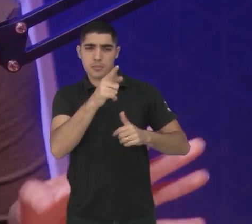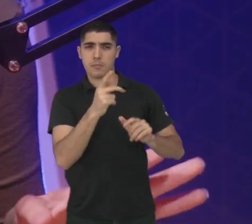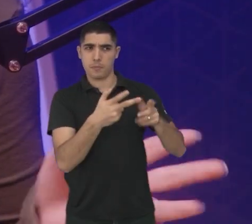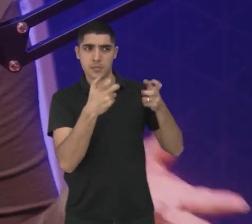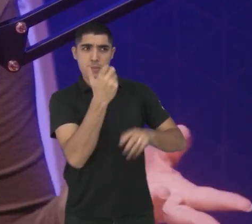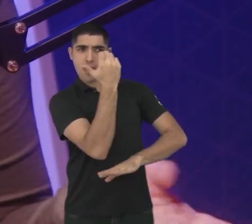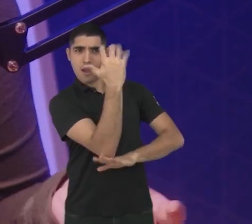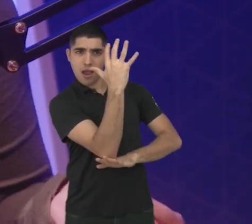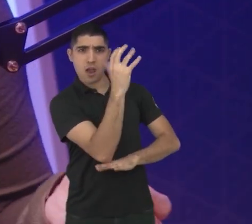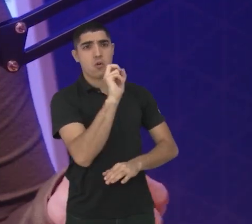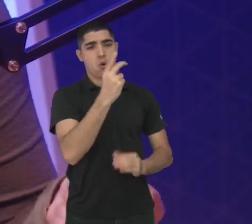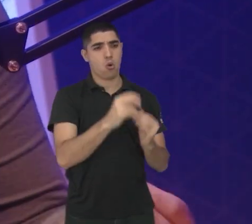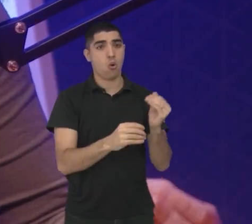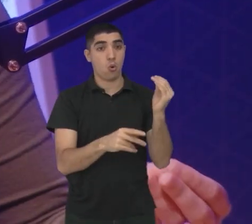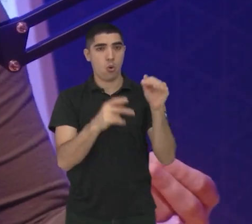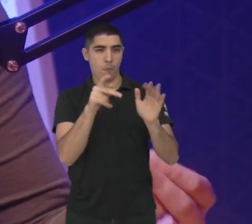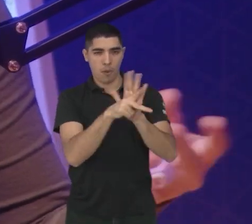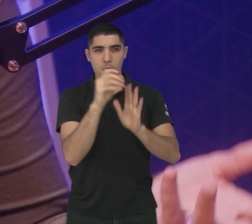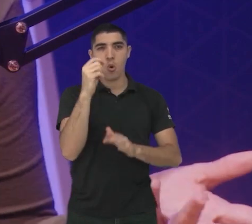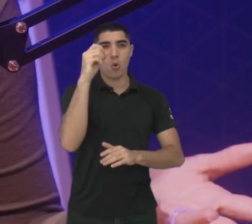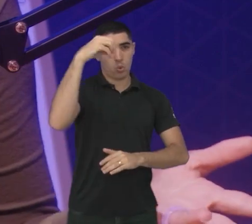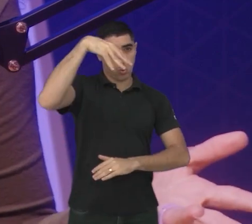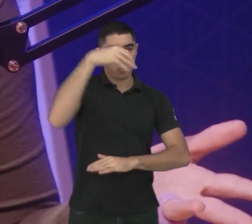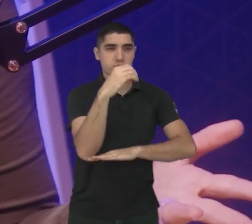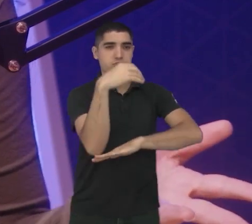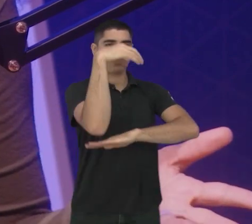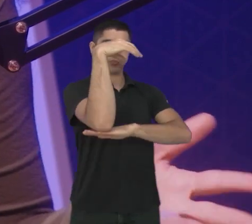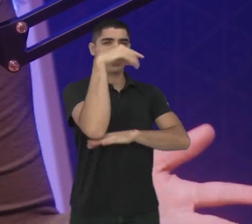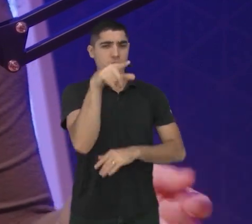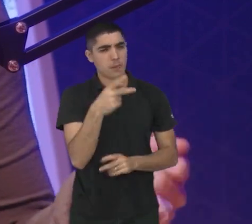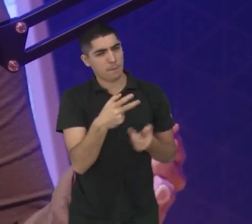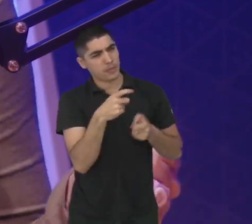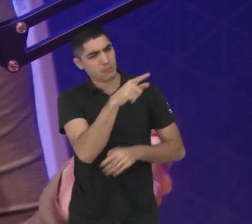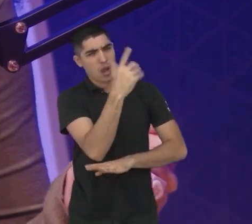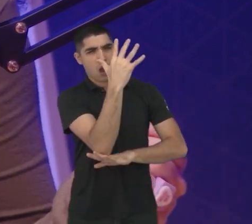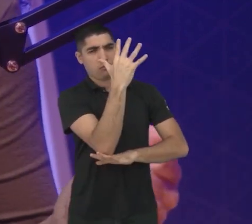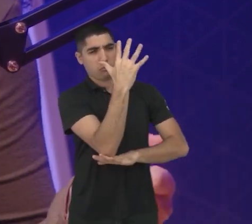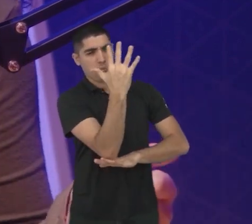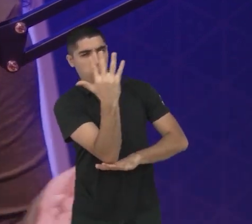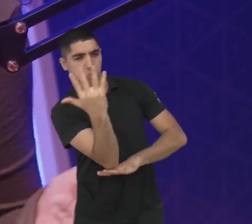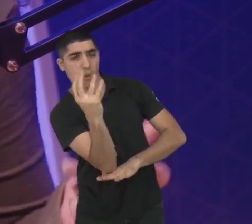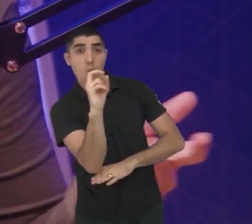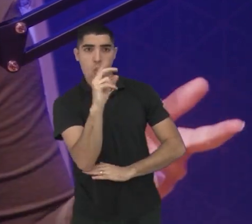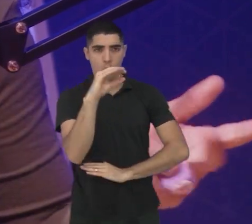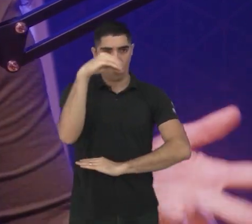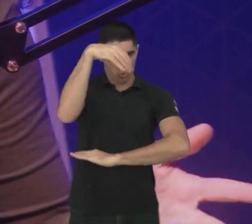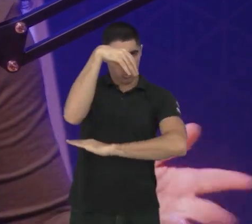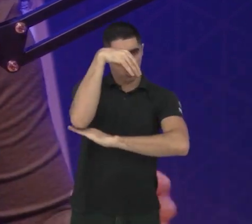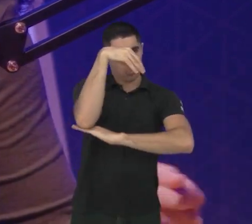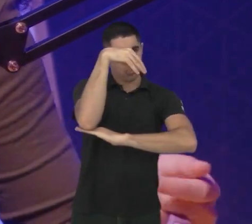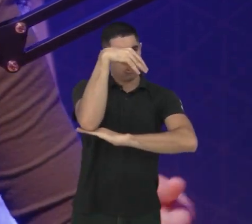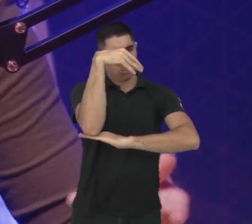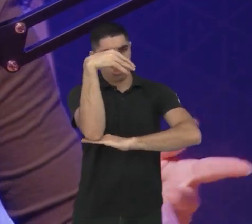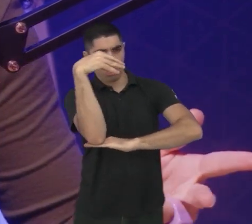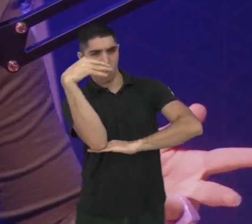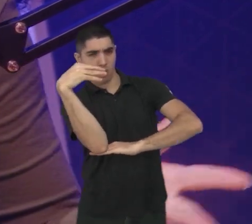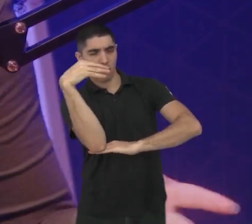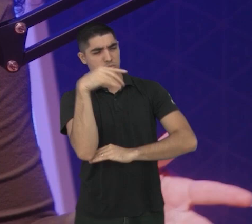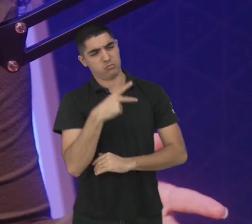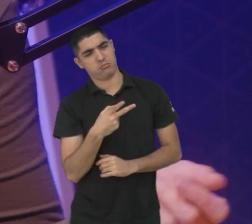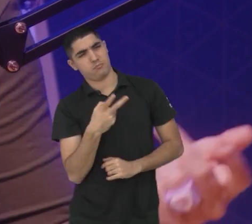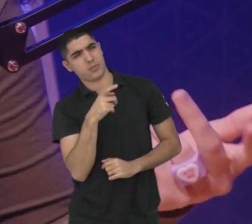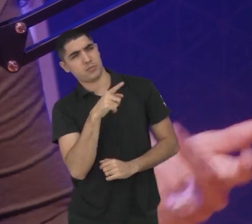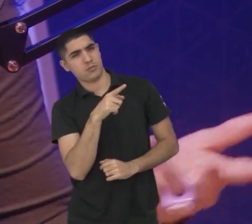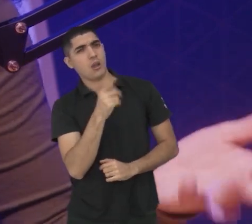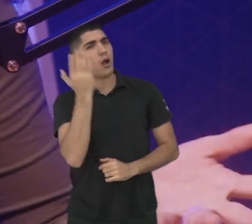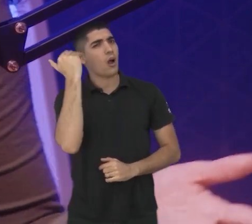primeiro, árvores e postes. Se você encontrar alguma inclinação, se você perceber alguma diferença, tá